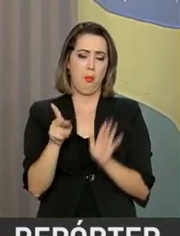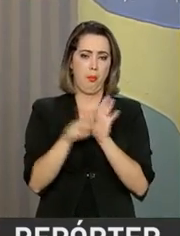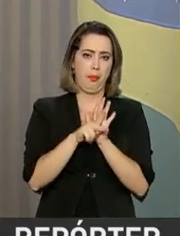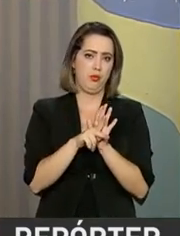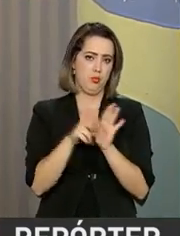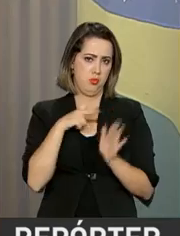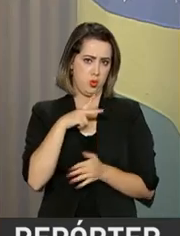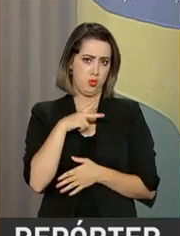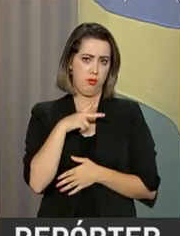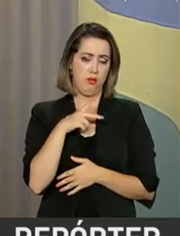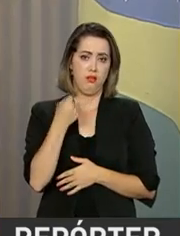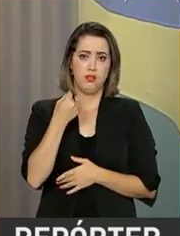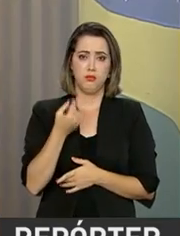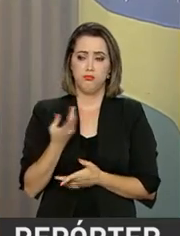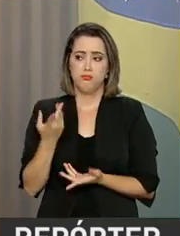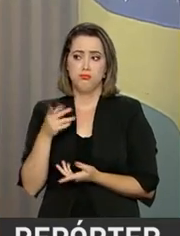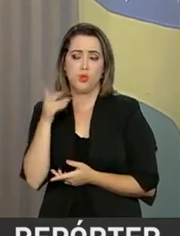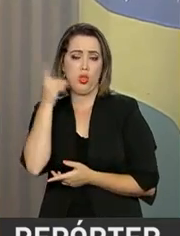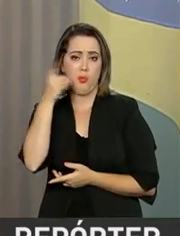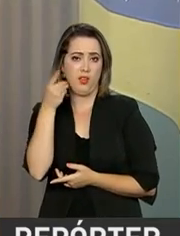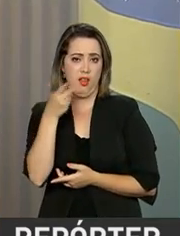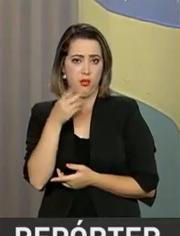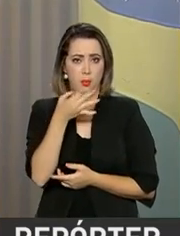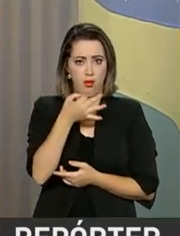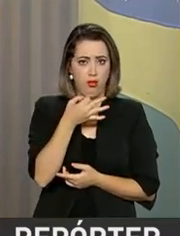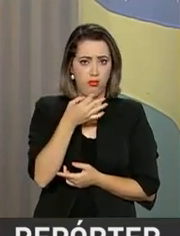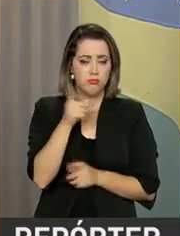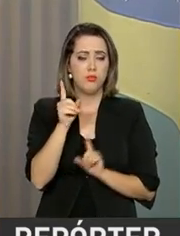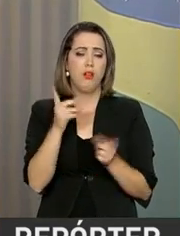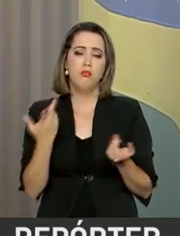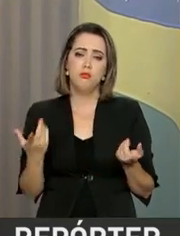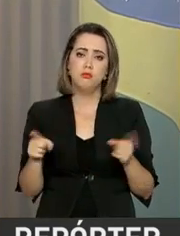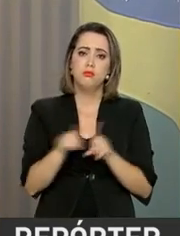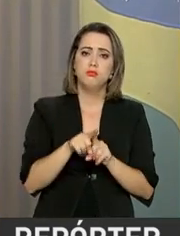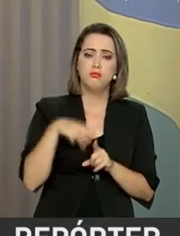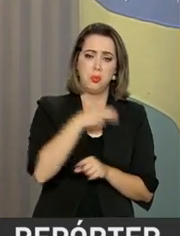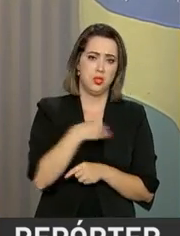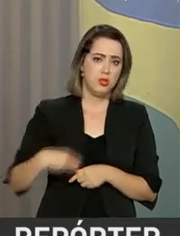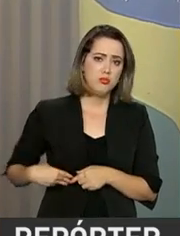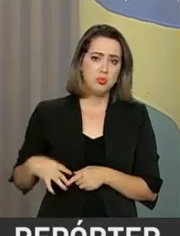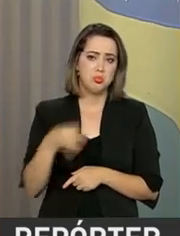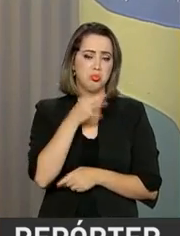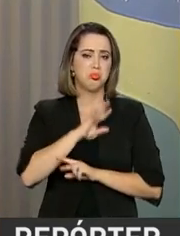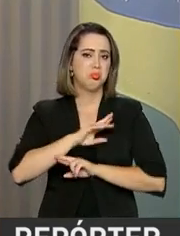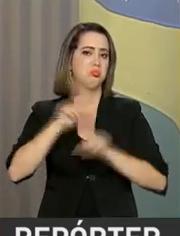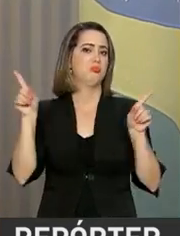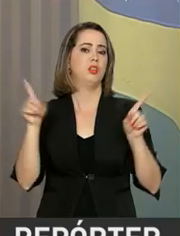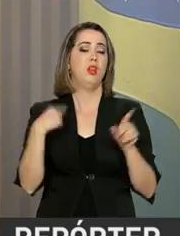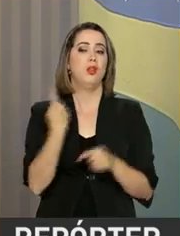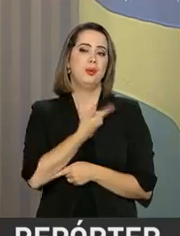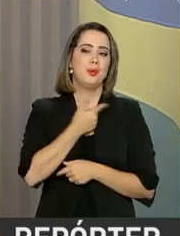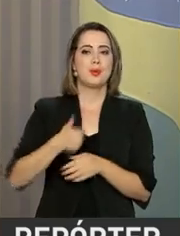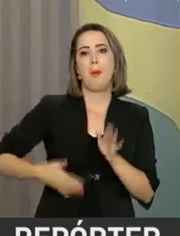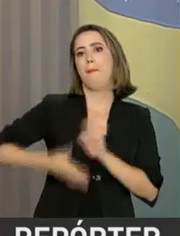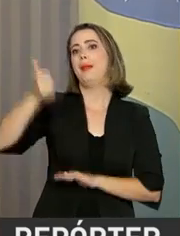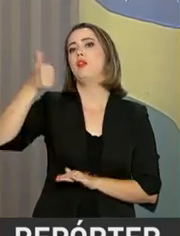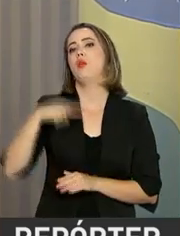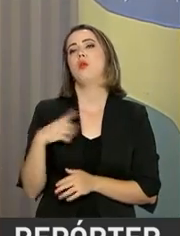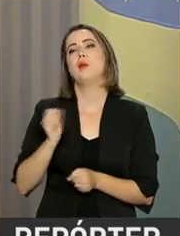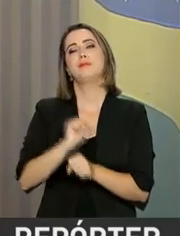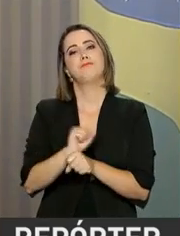minha, opinião dos deputados, opinião dos senadores, opinião dos ministros. Para nós seria muito mais confortável não